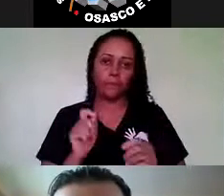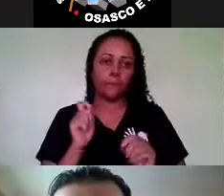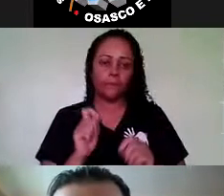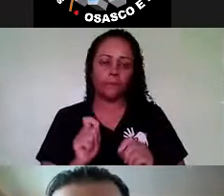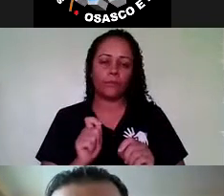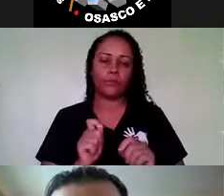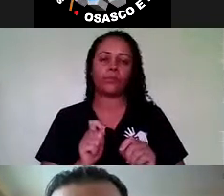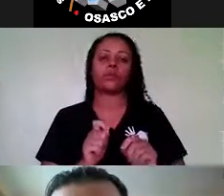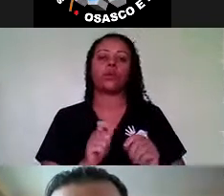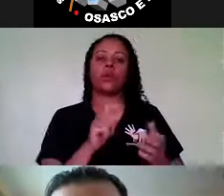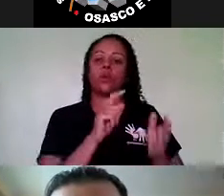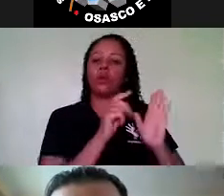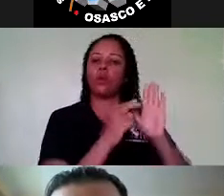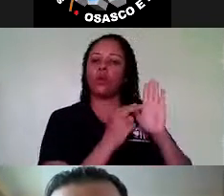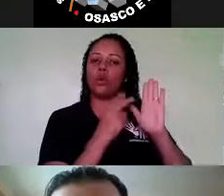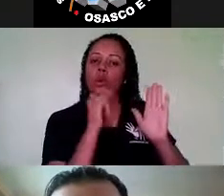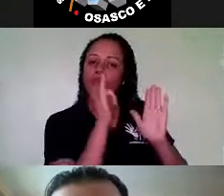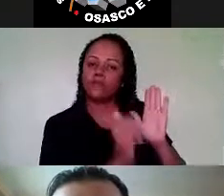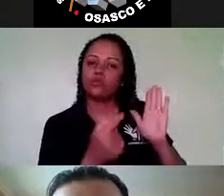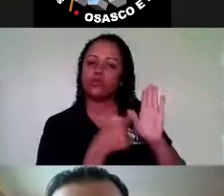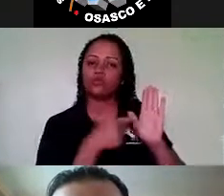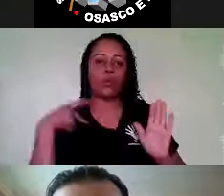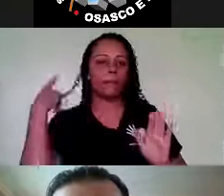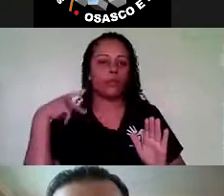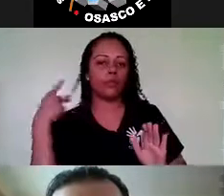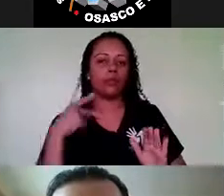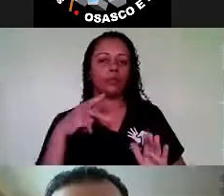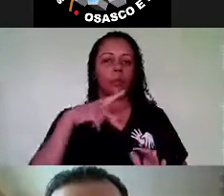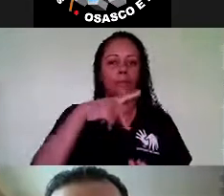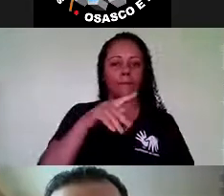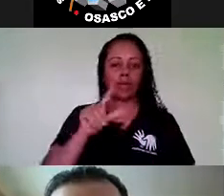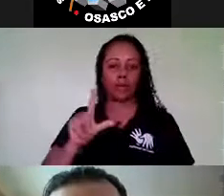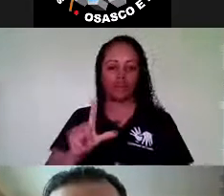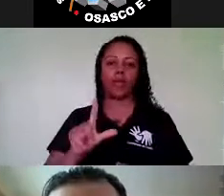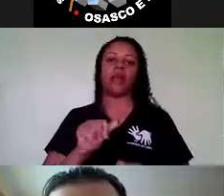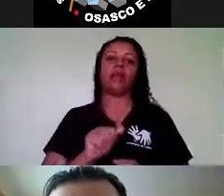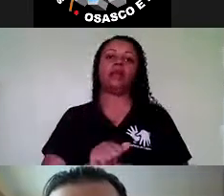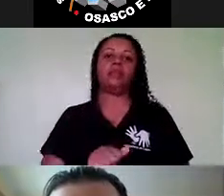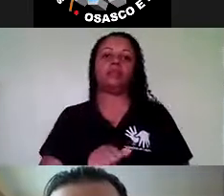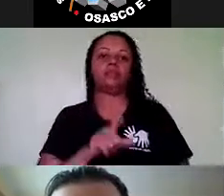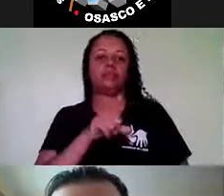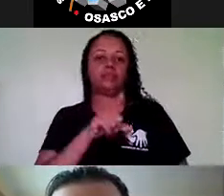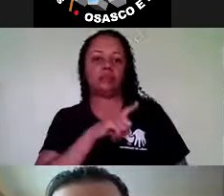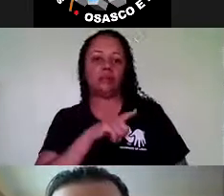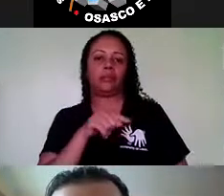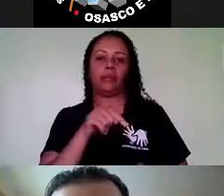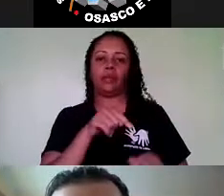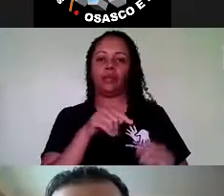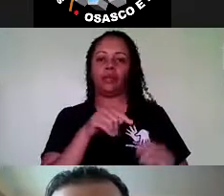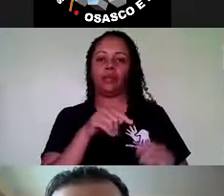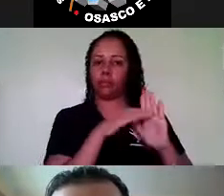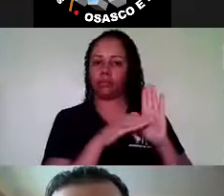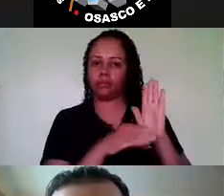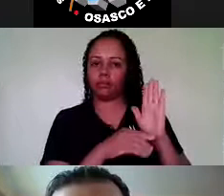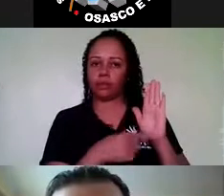pública contra o PL, né, o PL fatídico, que felizmente saiu de pauta, enfim. Há um engajamento